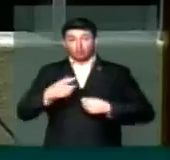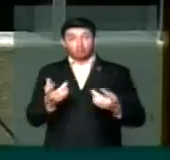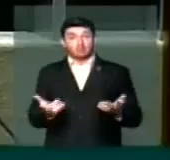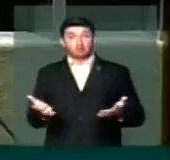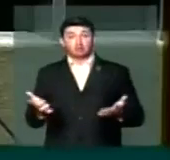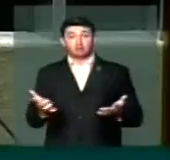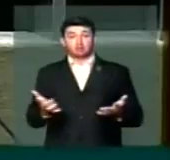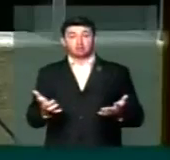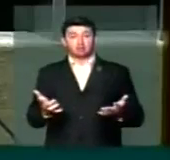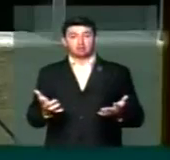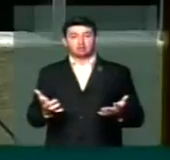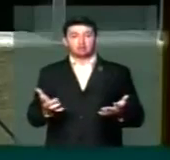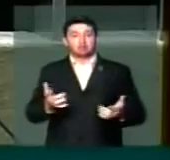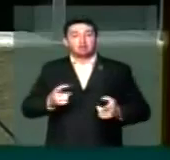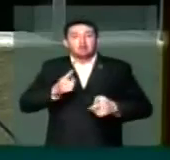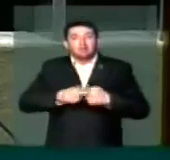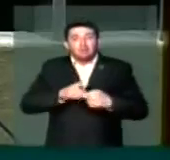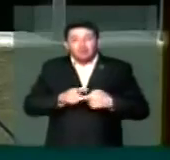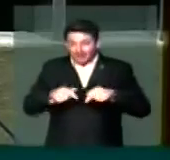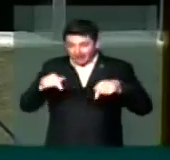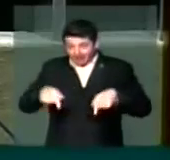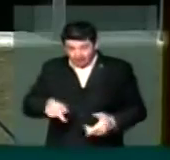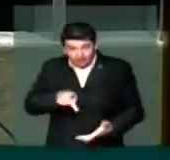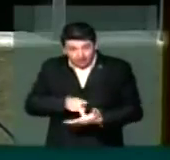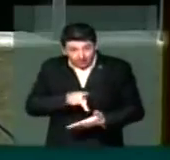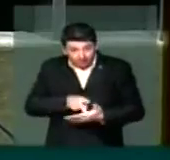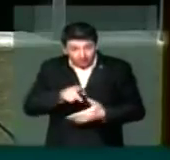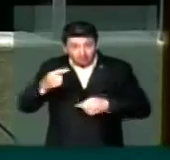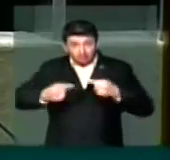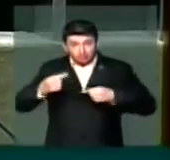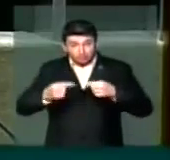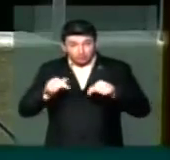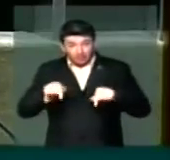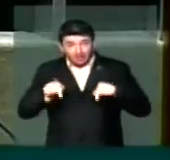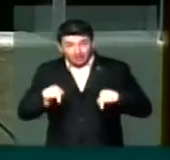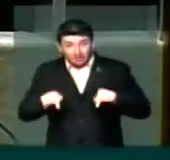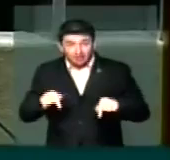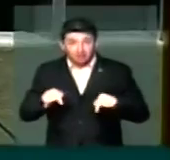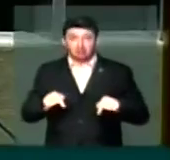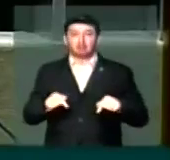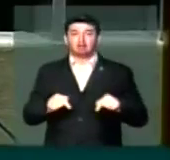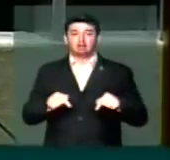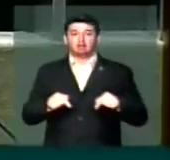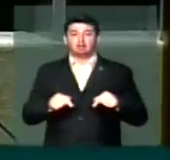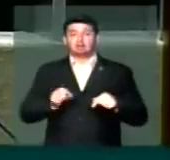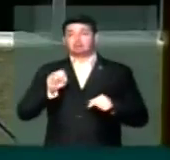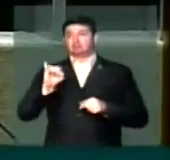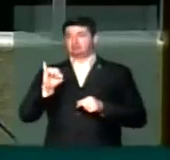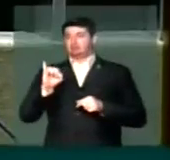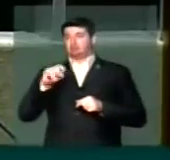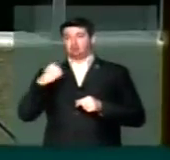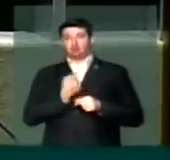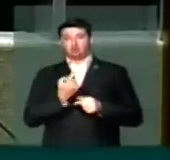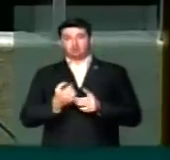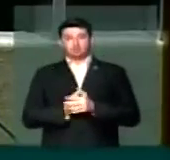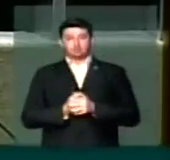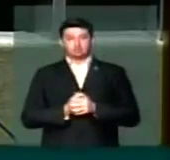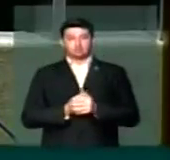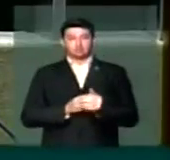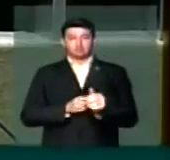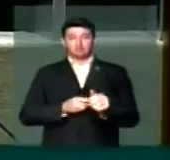econômica. Porque nós estamos aqui, na verdade, discutindo se nós